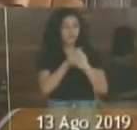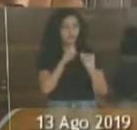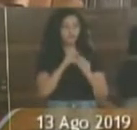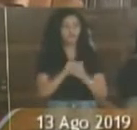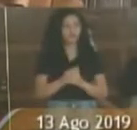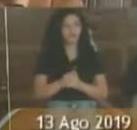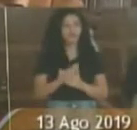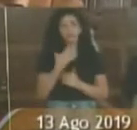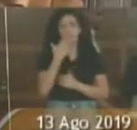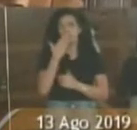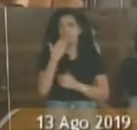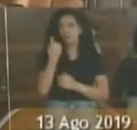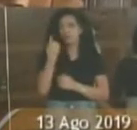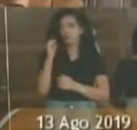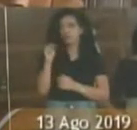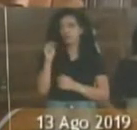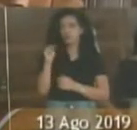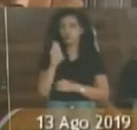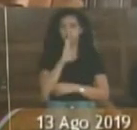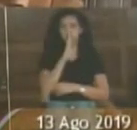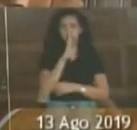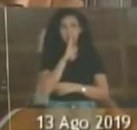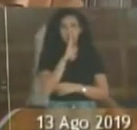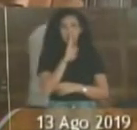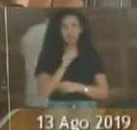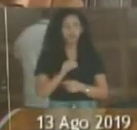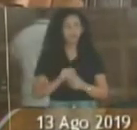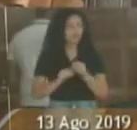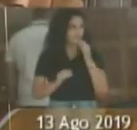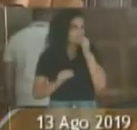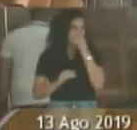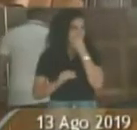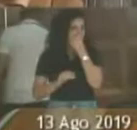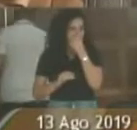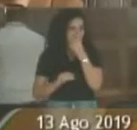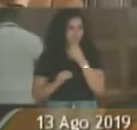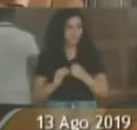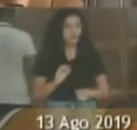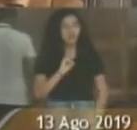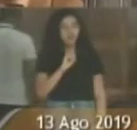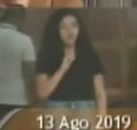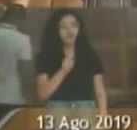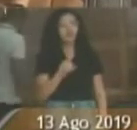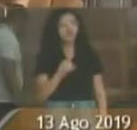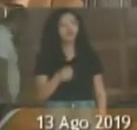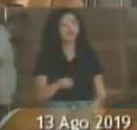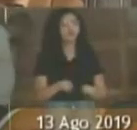Vamos pedir um minuto de silêncio, né? Deixa eu falar. Então tá, vou aproveitar também.